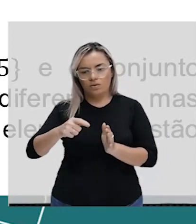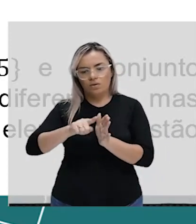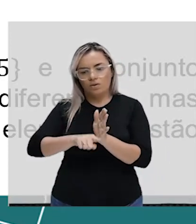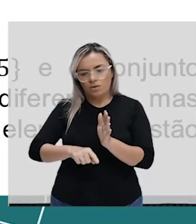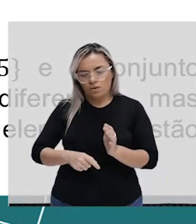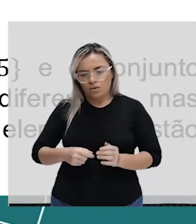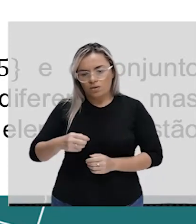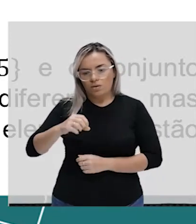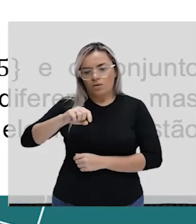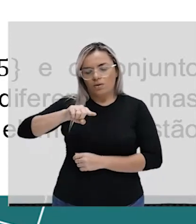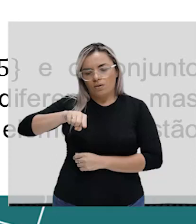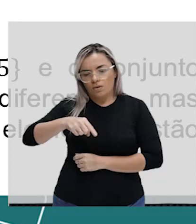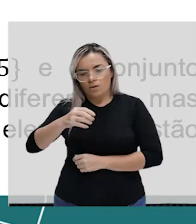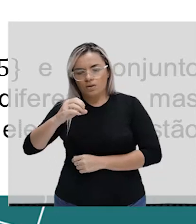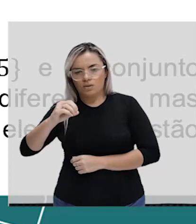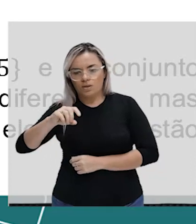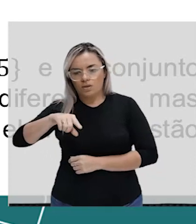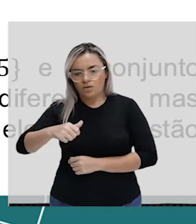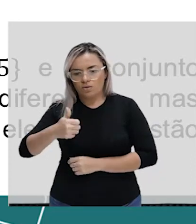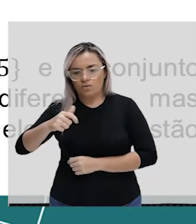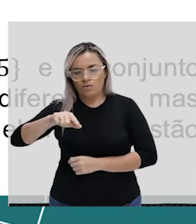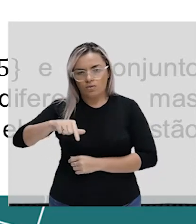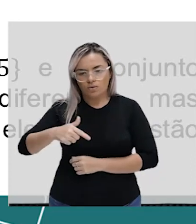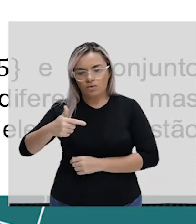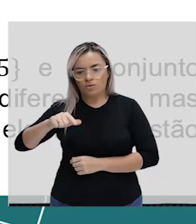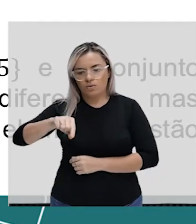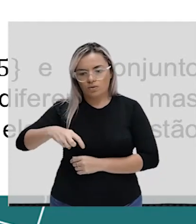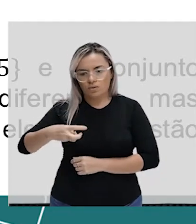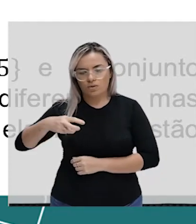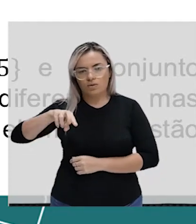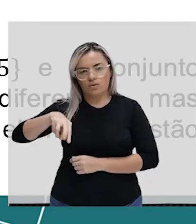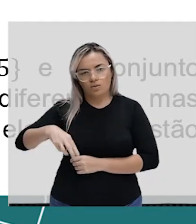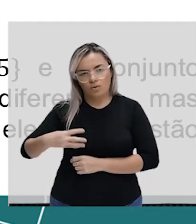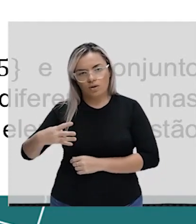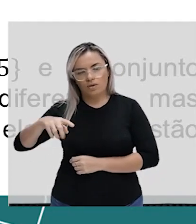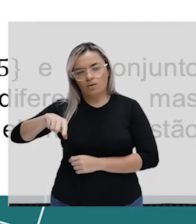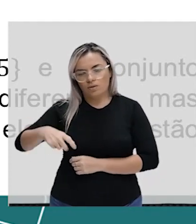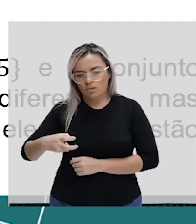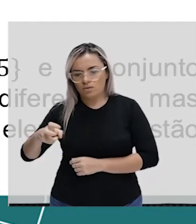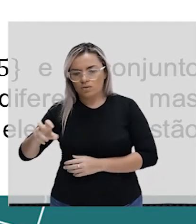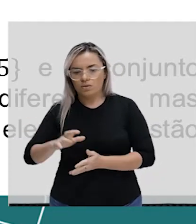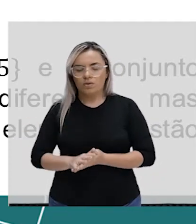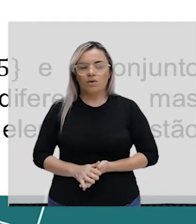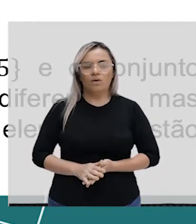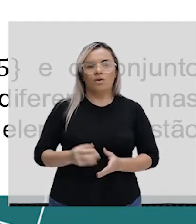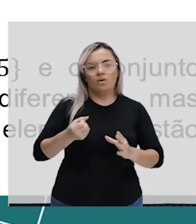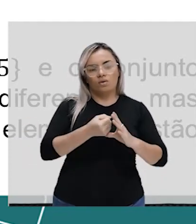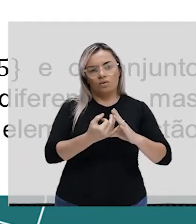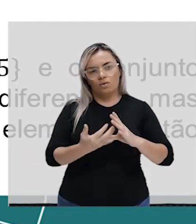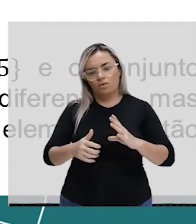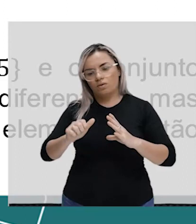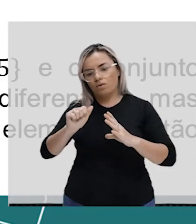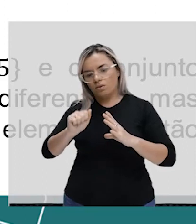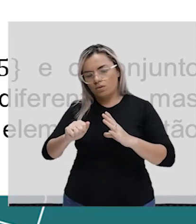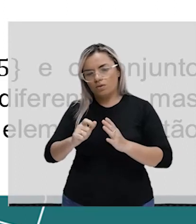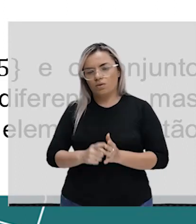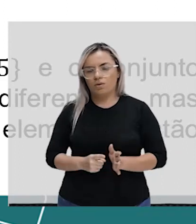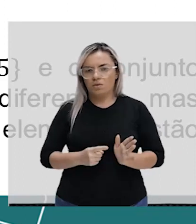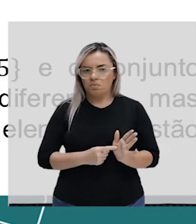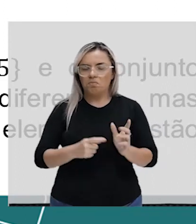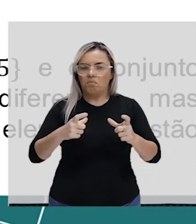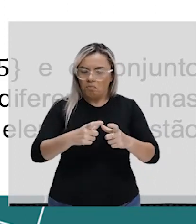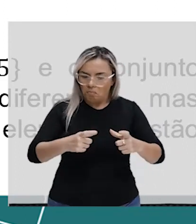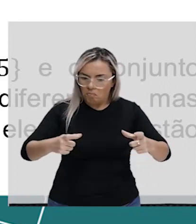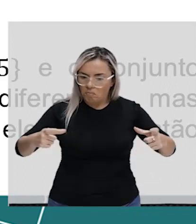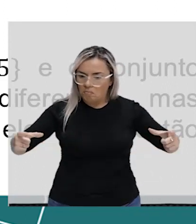1, 2, 3, 4 e 5. Então, veja que o conjunto A, né, tem uma quantidade expressiva de termos, de elementos, tá? E eu tenho